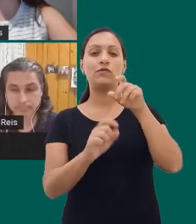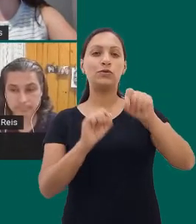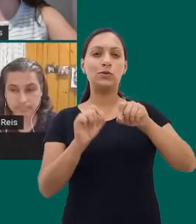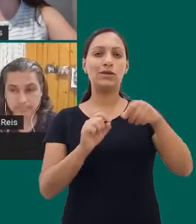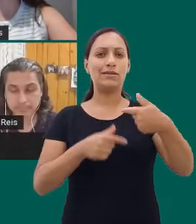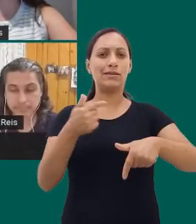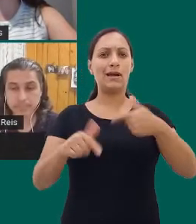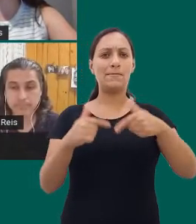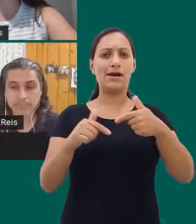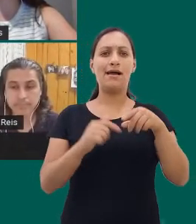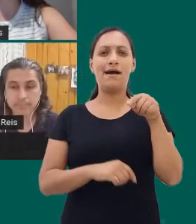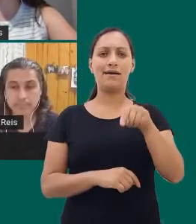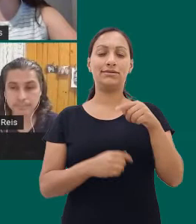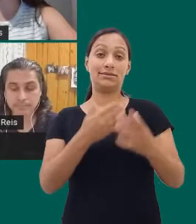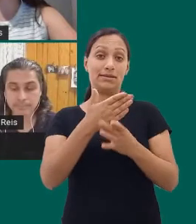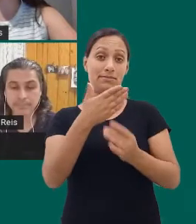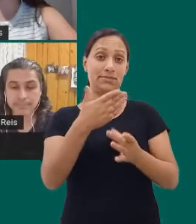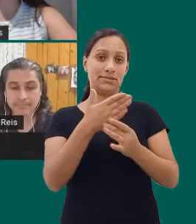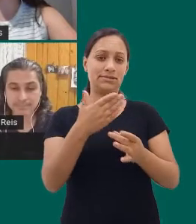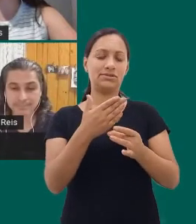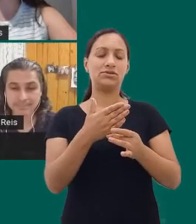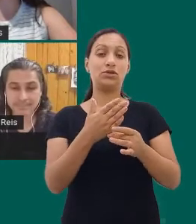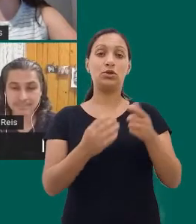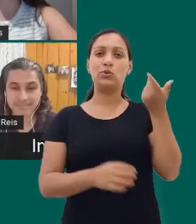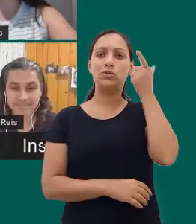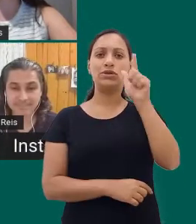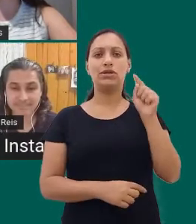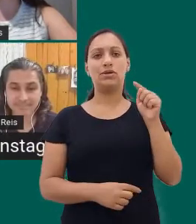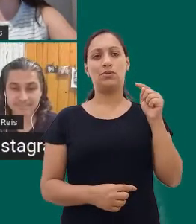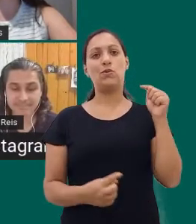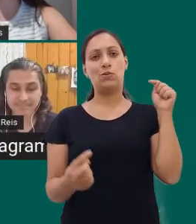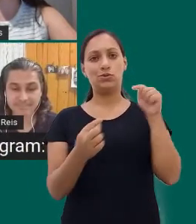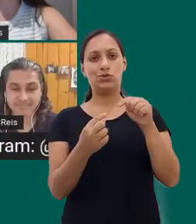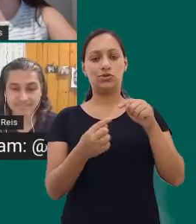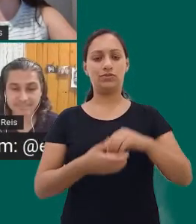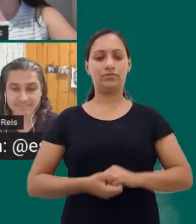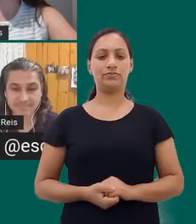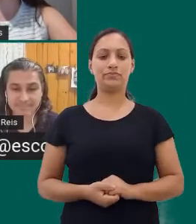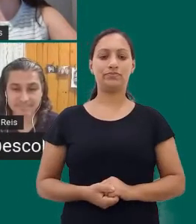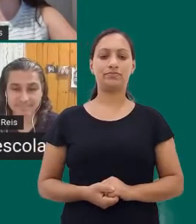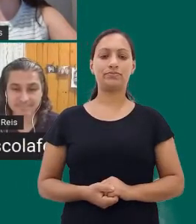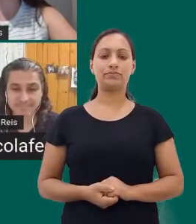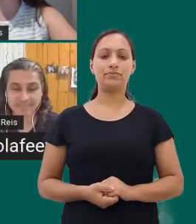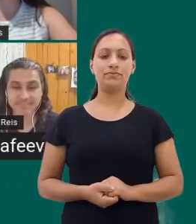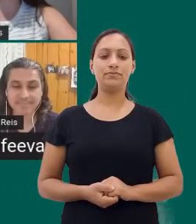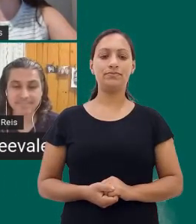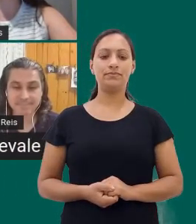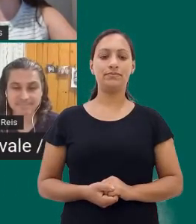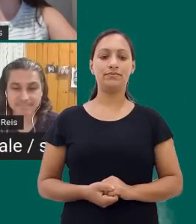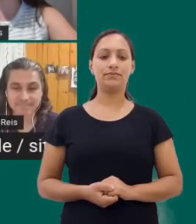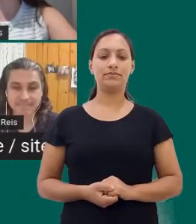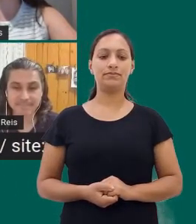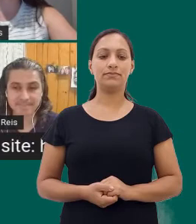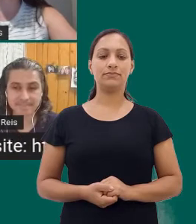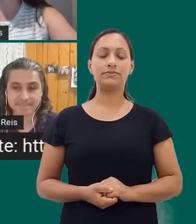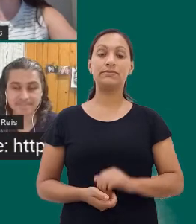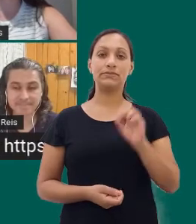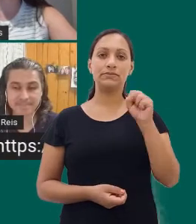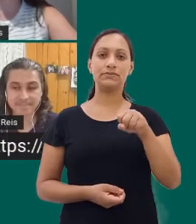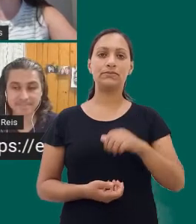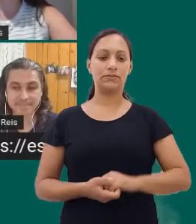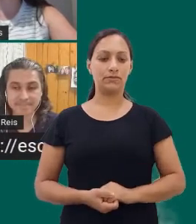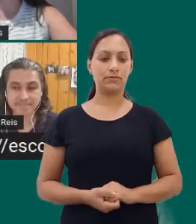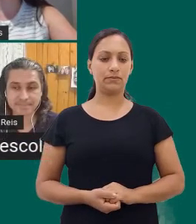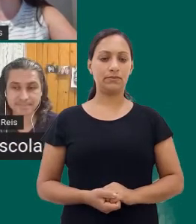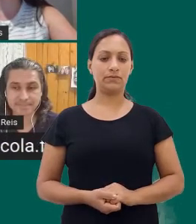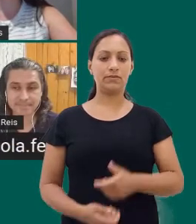trabalhar, então, essas habilidades e atingir, né, metas com isso, assim. Sim. Eu